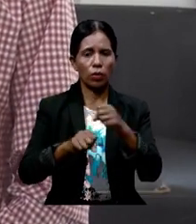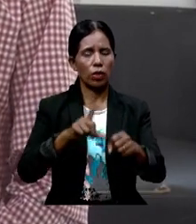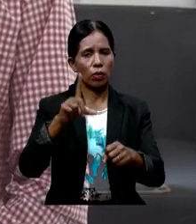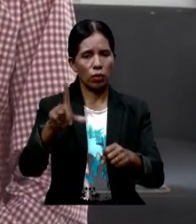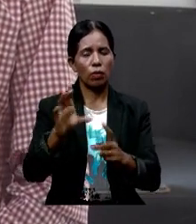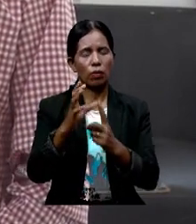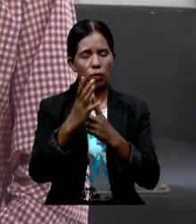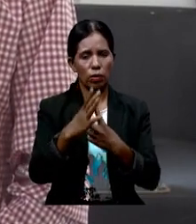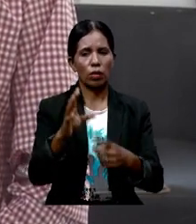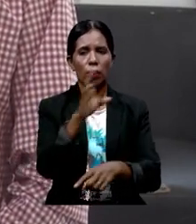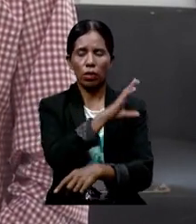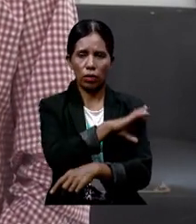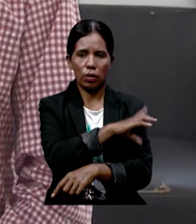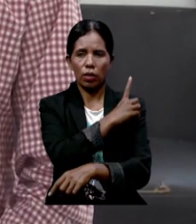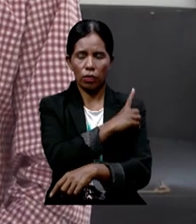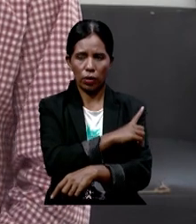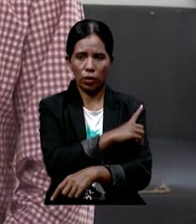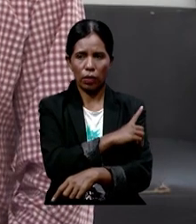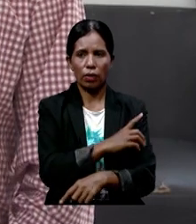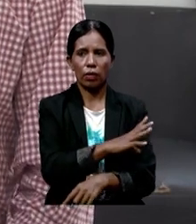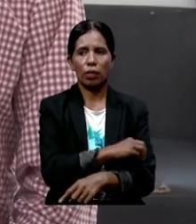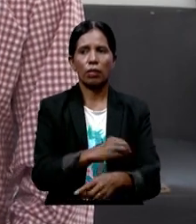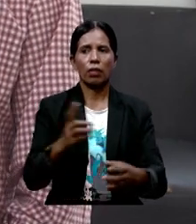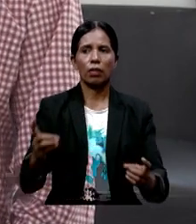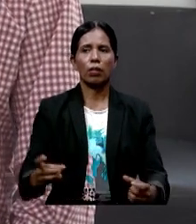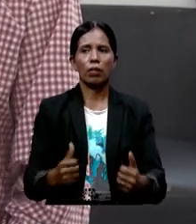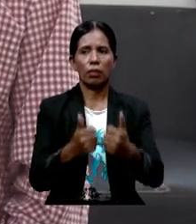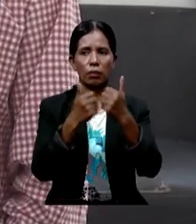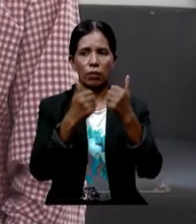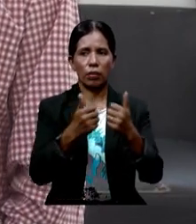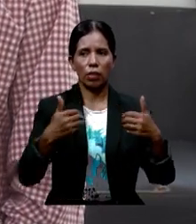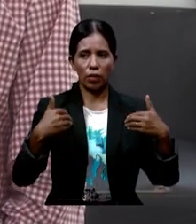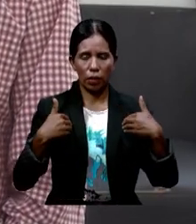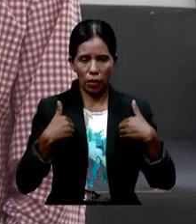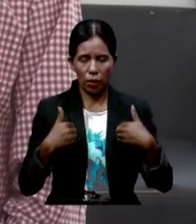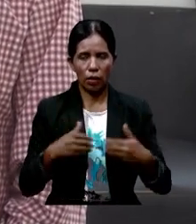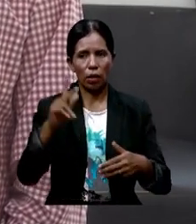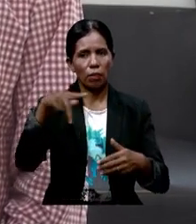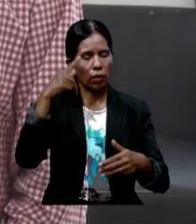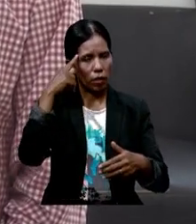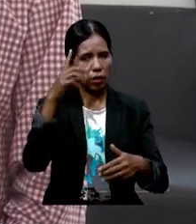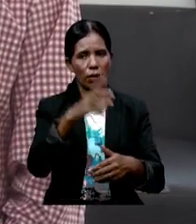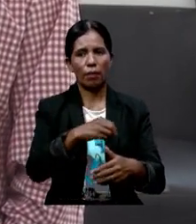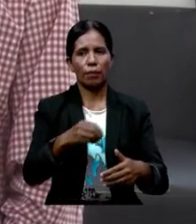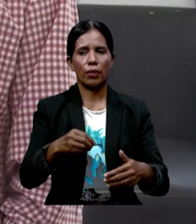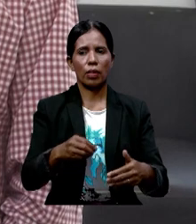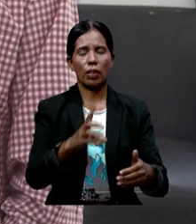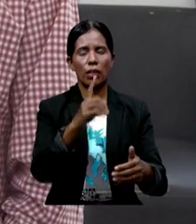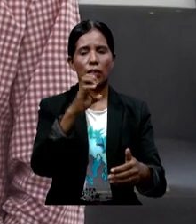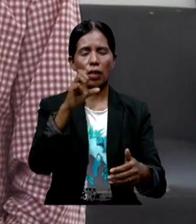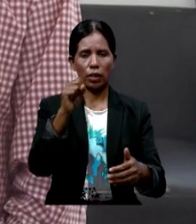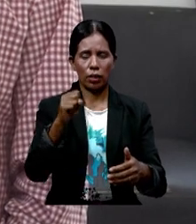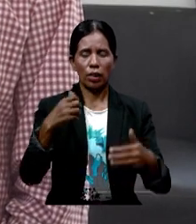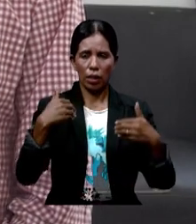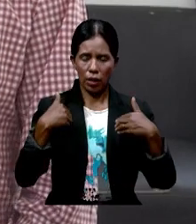dex segurança defesa dex desporto ne iha politika redação ne dex ne iha